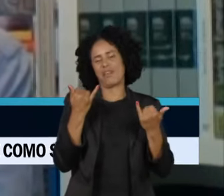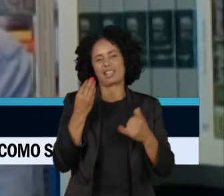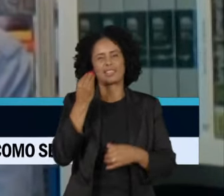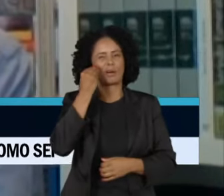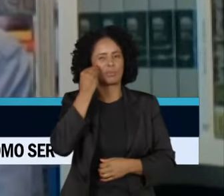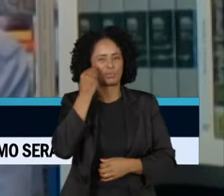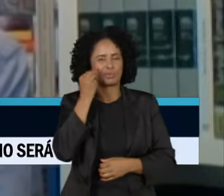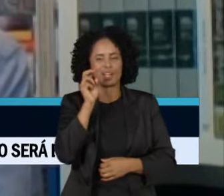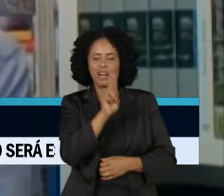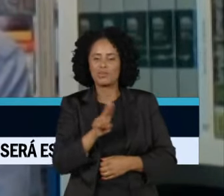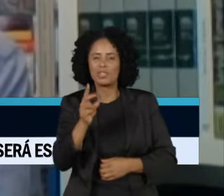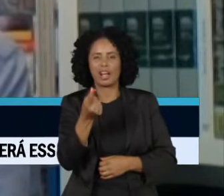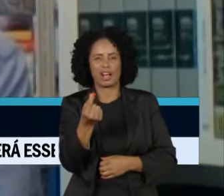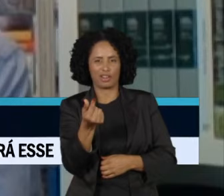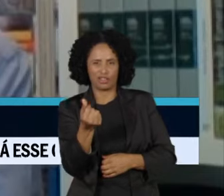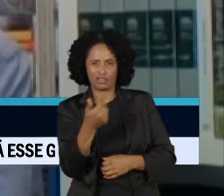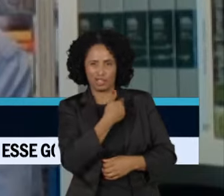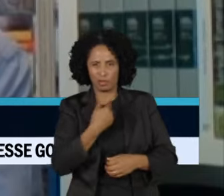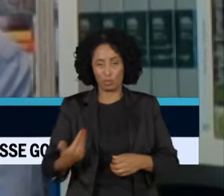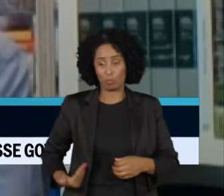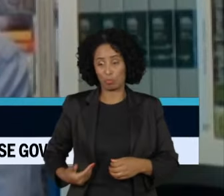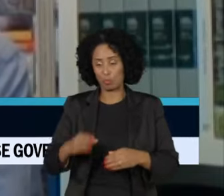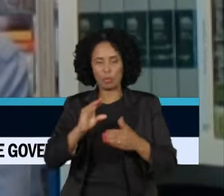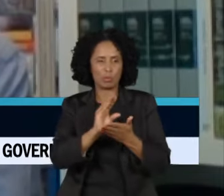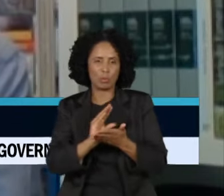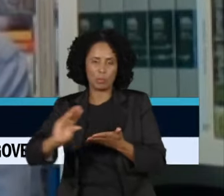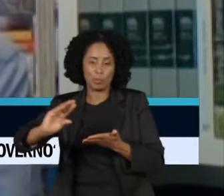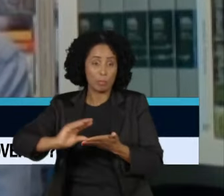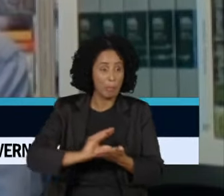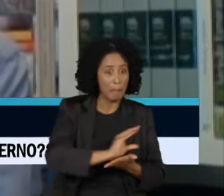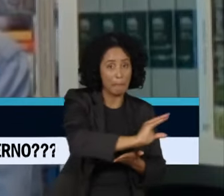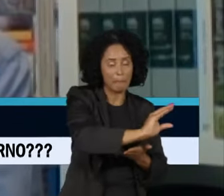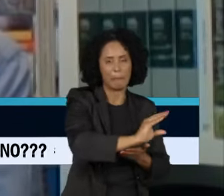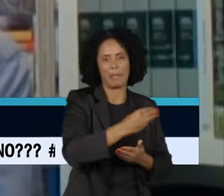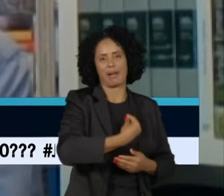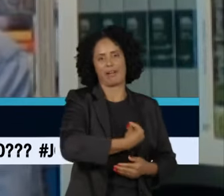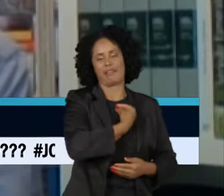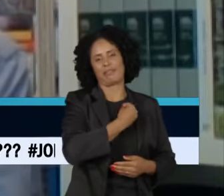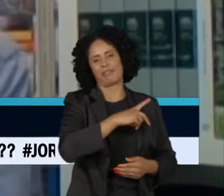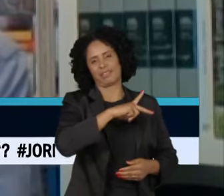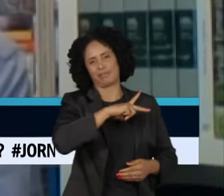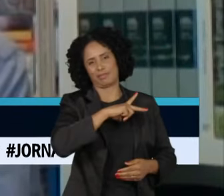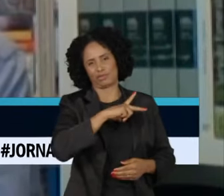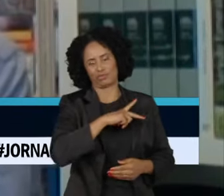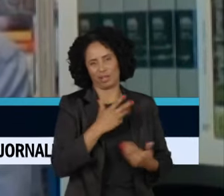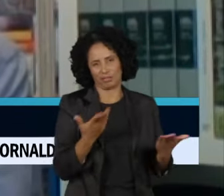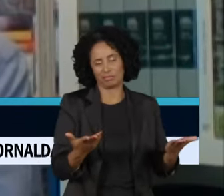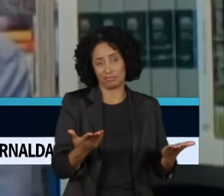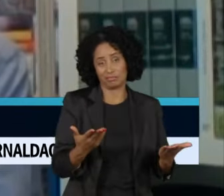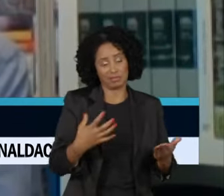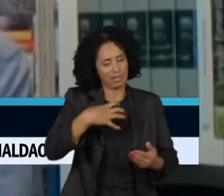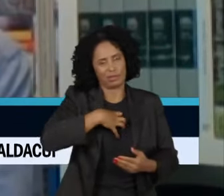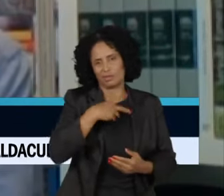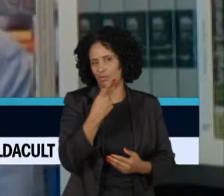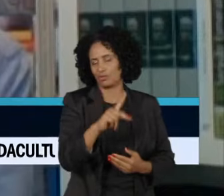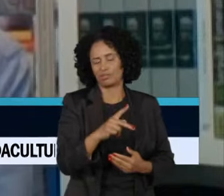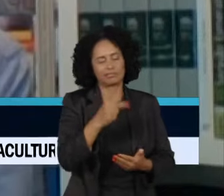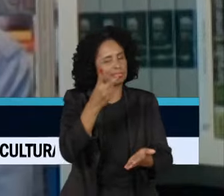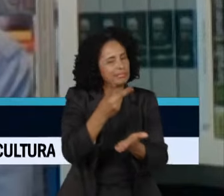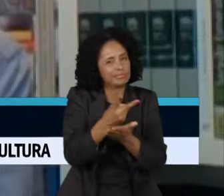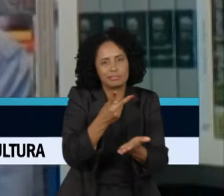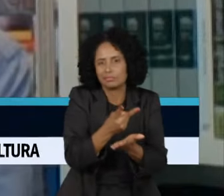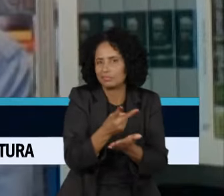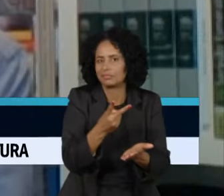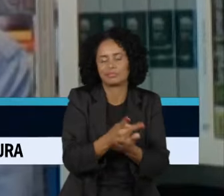que viagens e aviões presidenciais não são privilégios, são prerrogativas. E como tal, tem que ter relação direta com